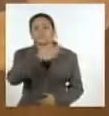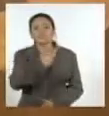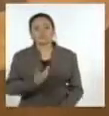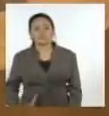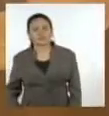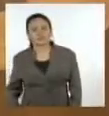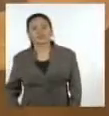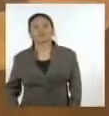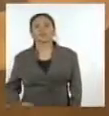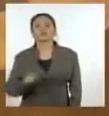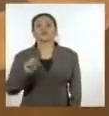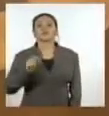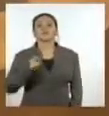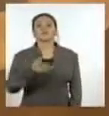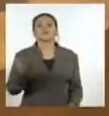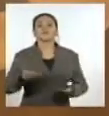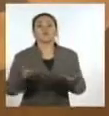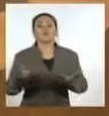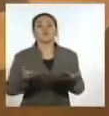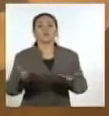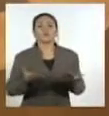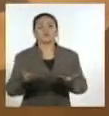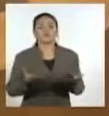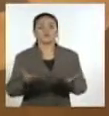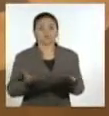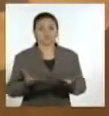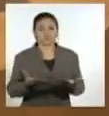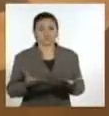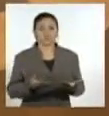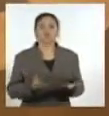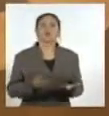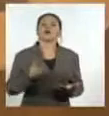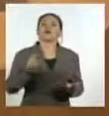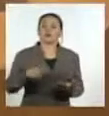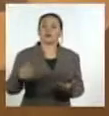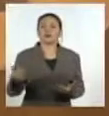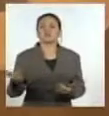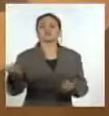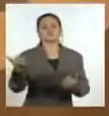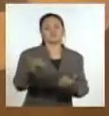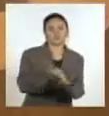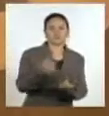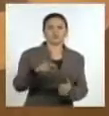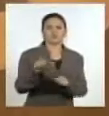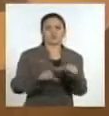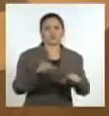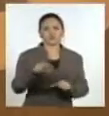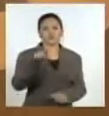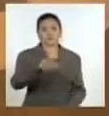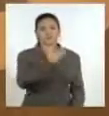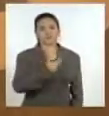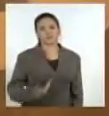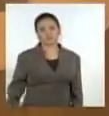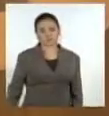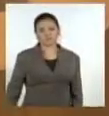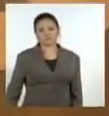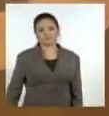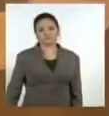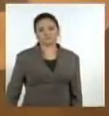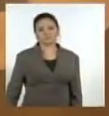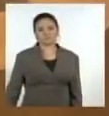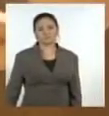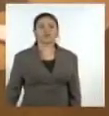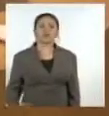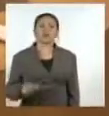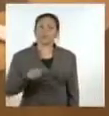Dino fez uma coisa que poucos são capazes de fazer. Disse aos dois generais, que tinham uma